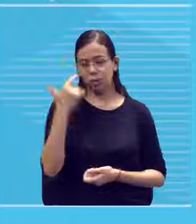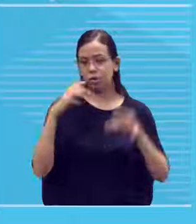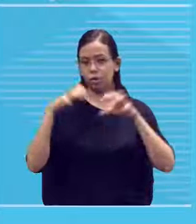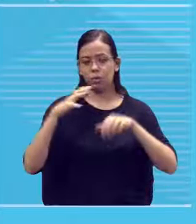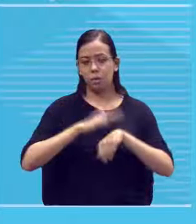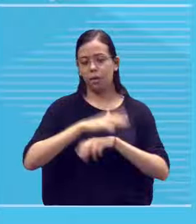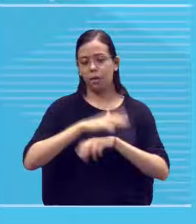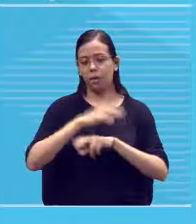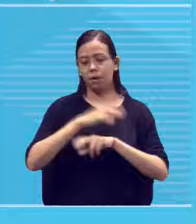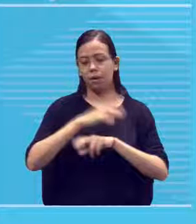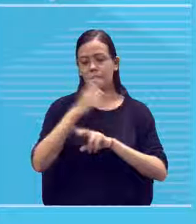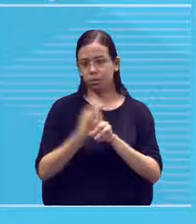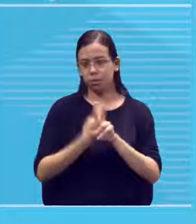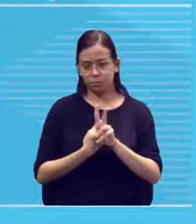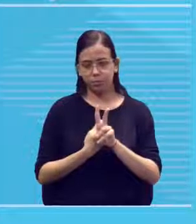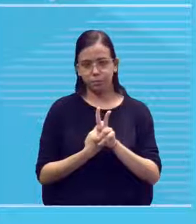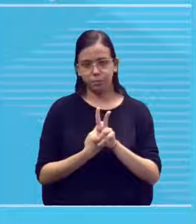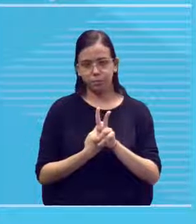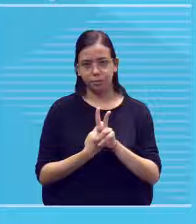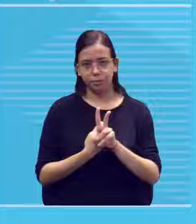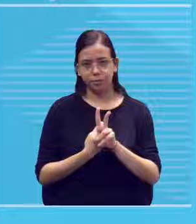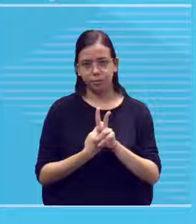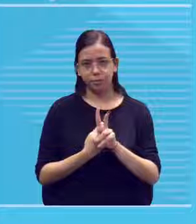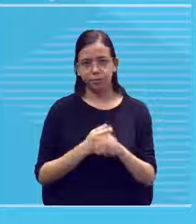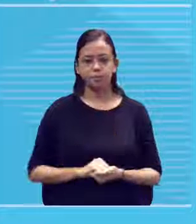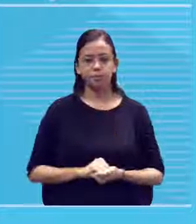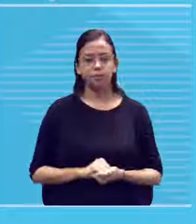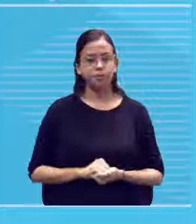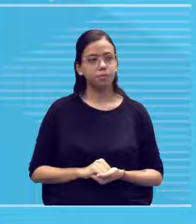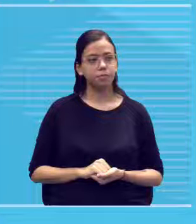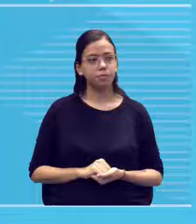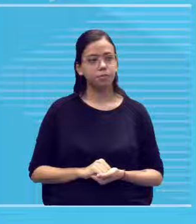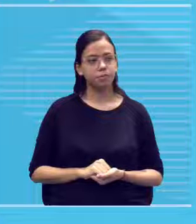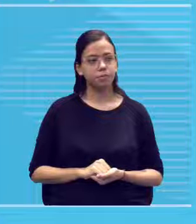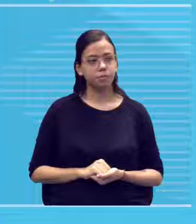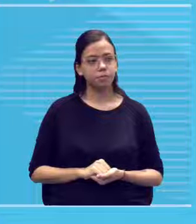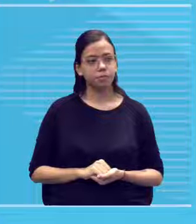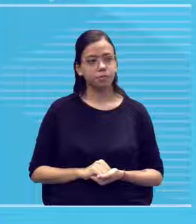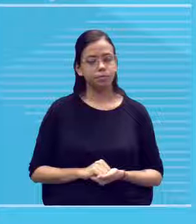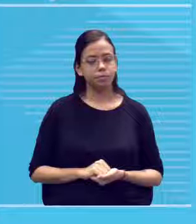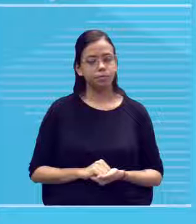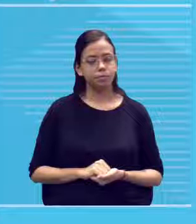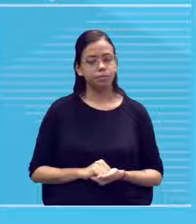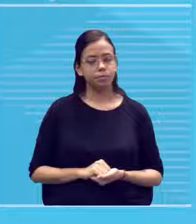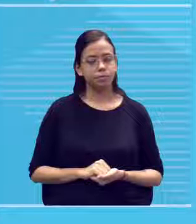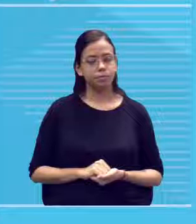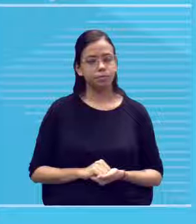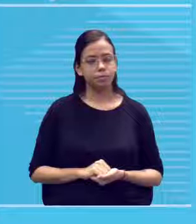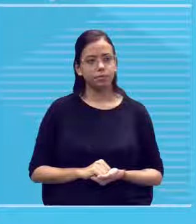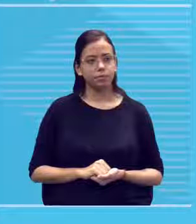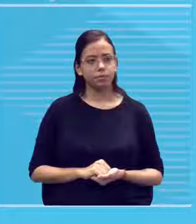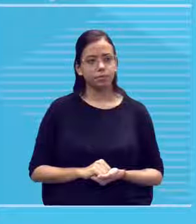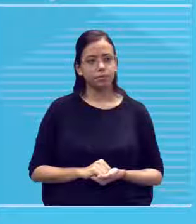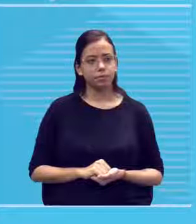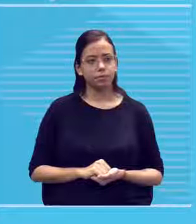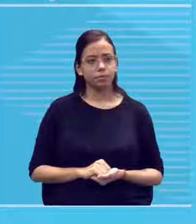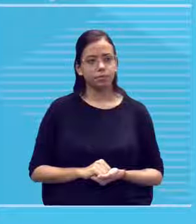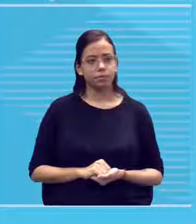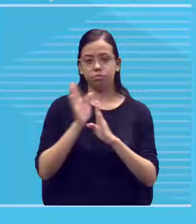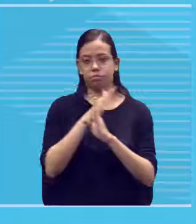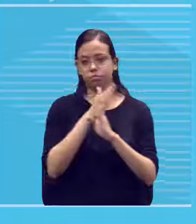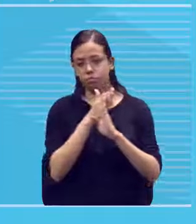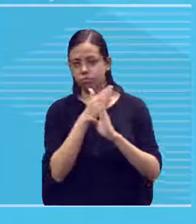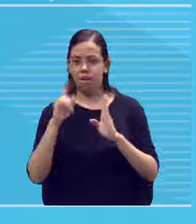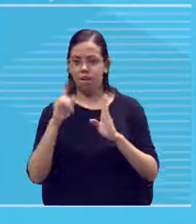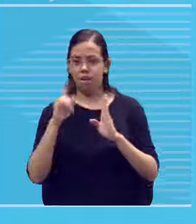2 meses e na sei lá poxa o que essa segunda parte aí